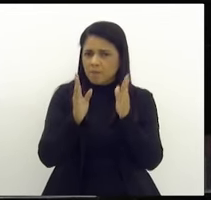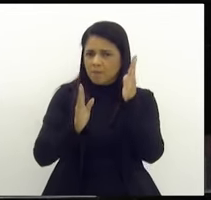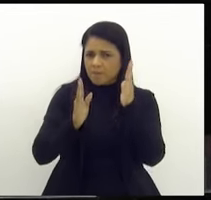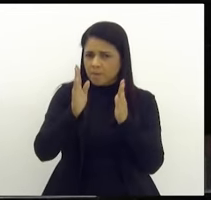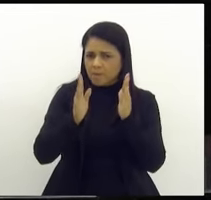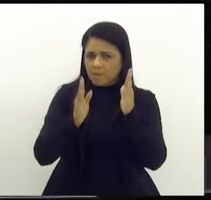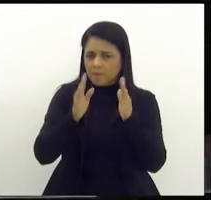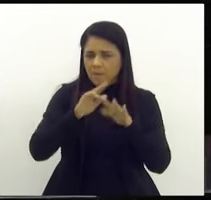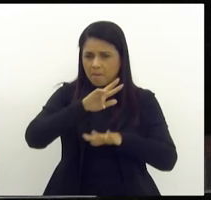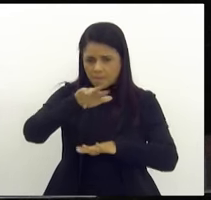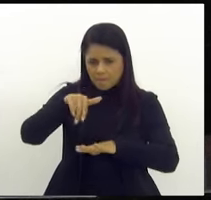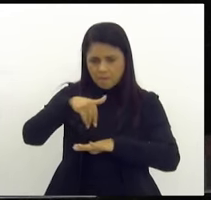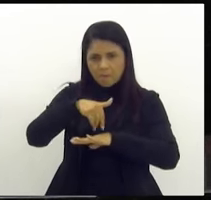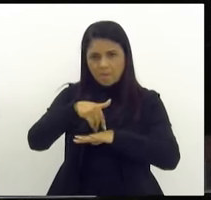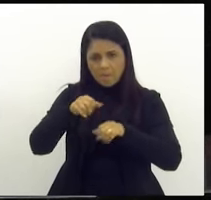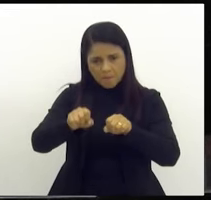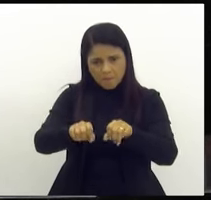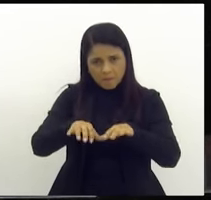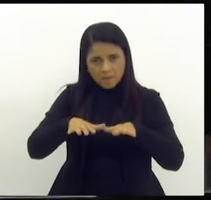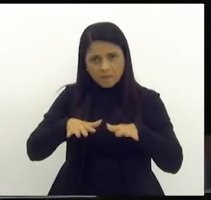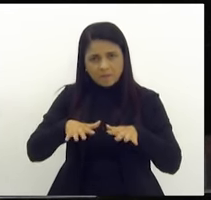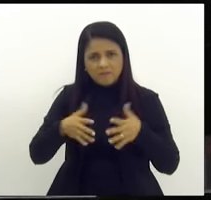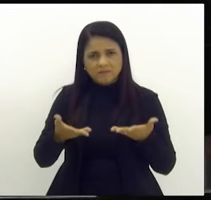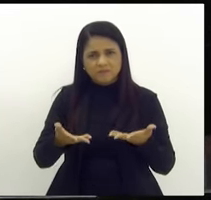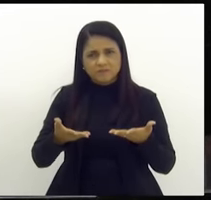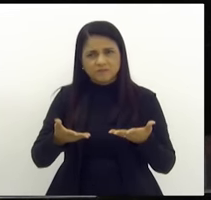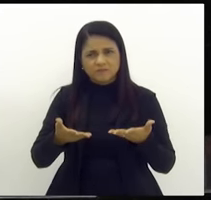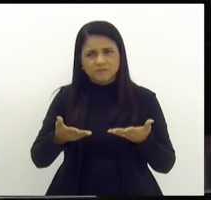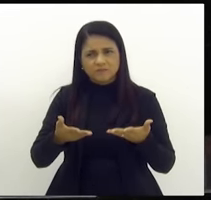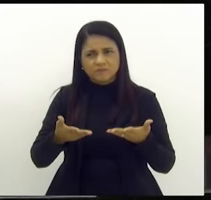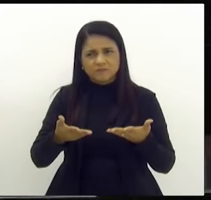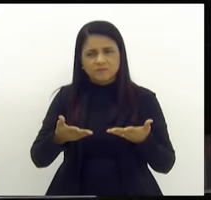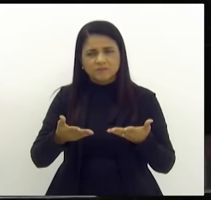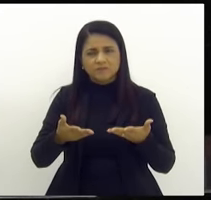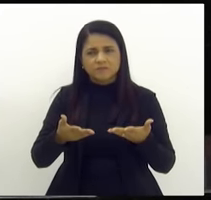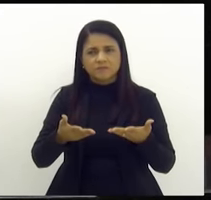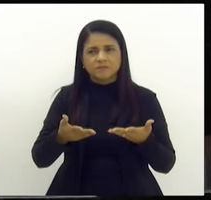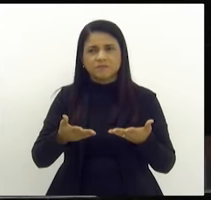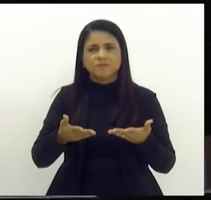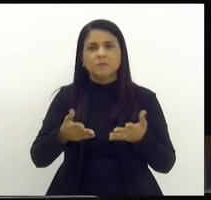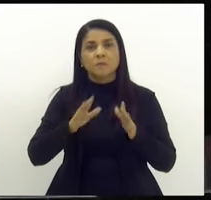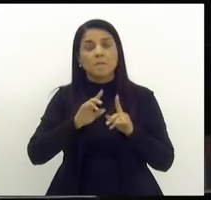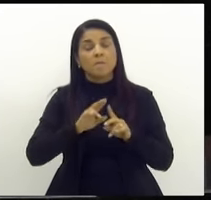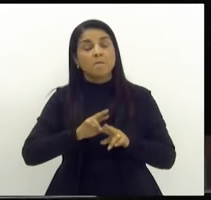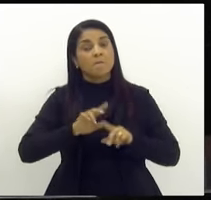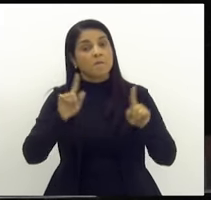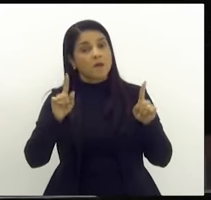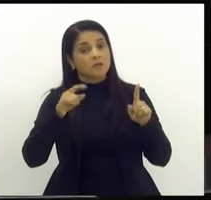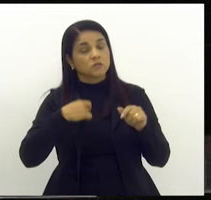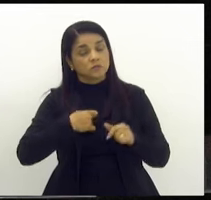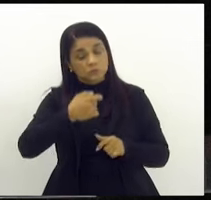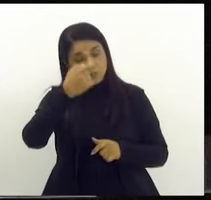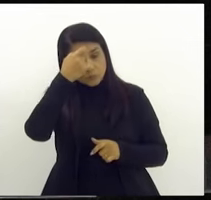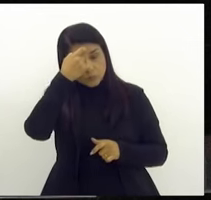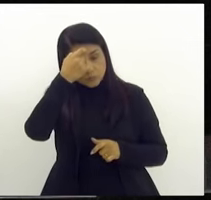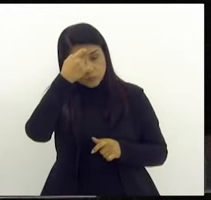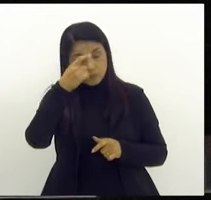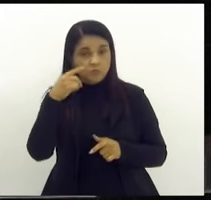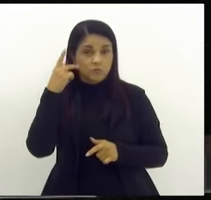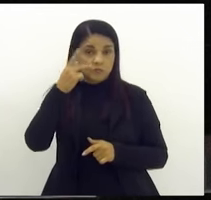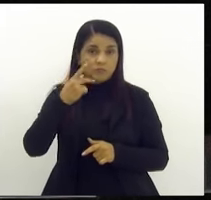plenário quer dizer tem lastro regimental para fazer isso mas o bom senso político